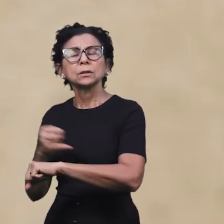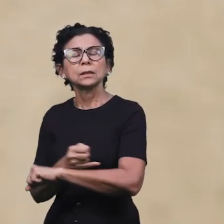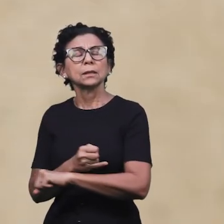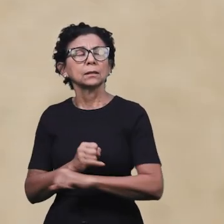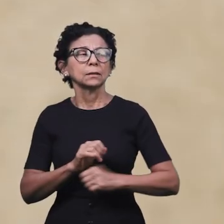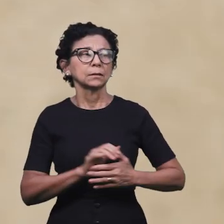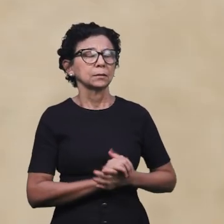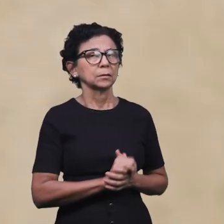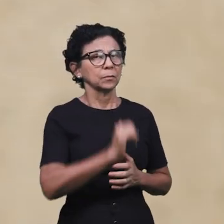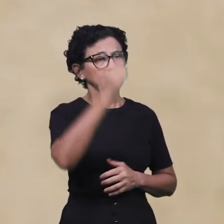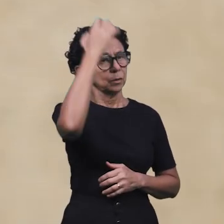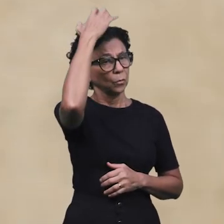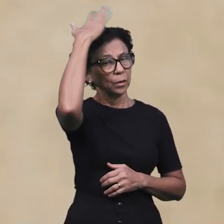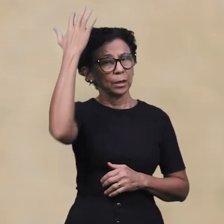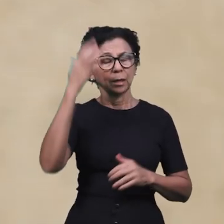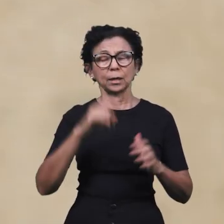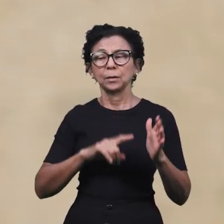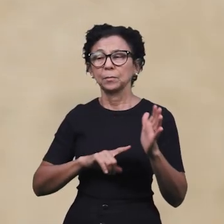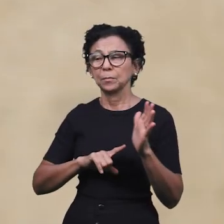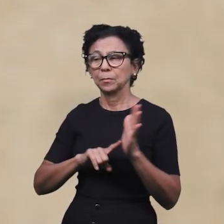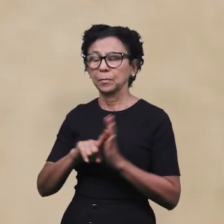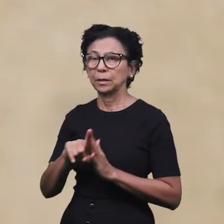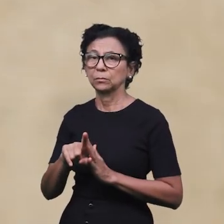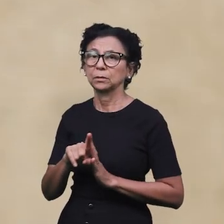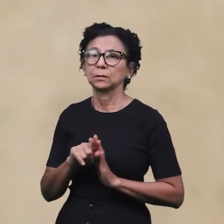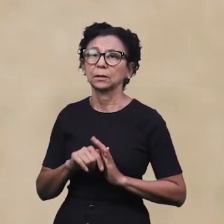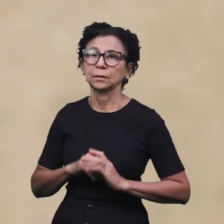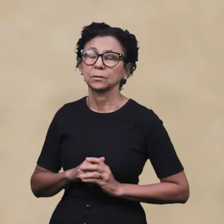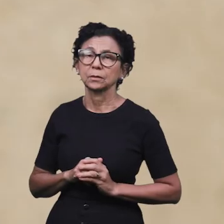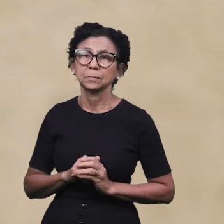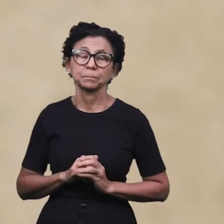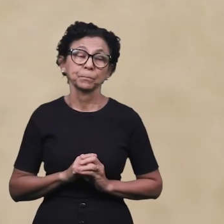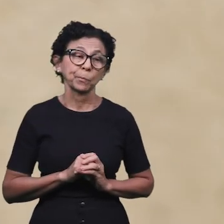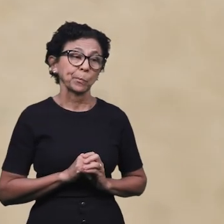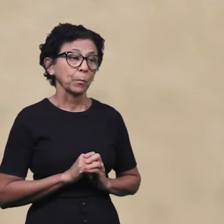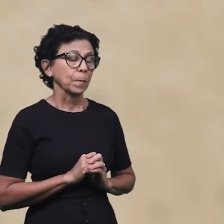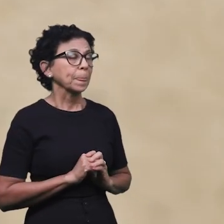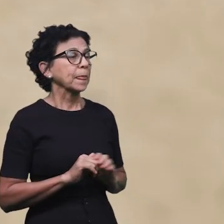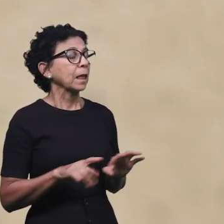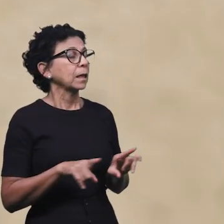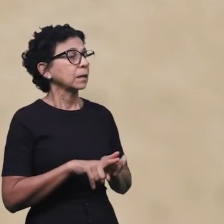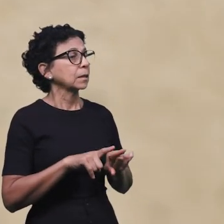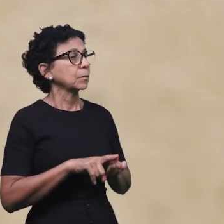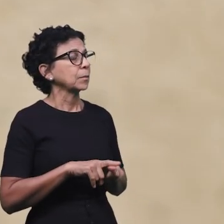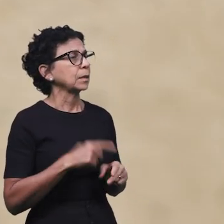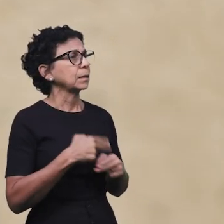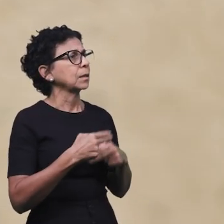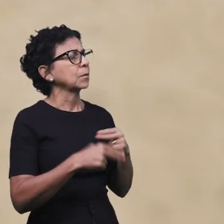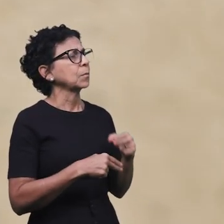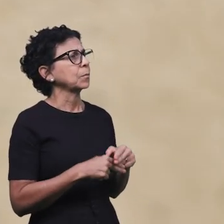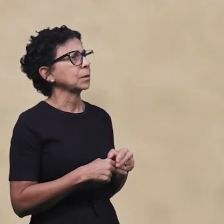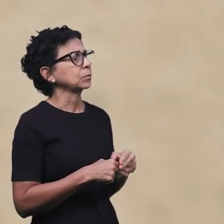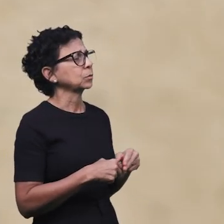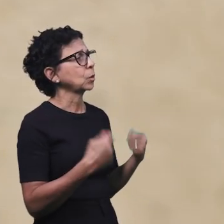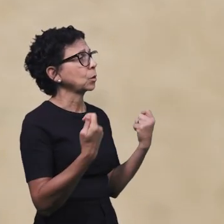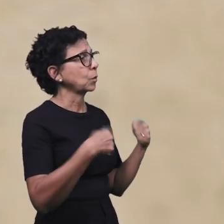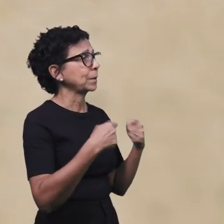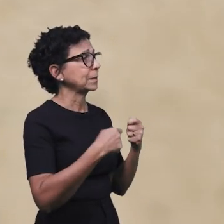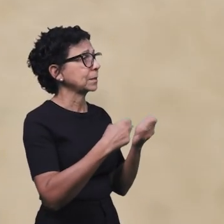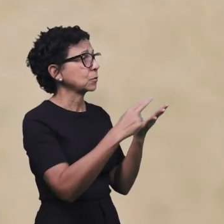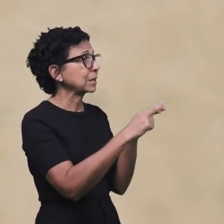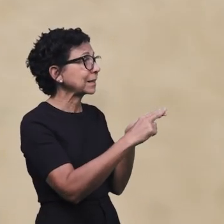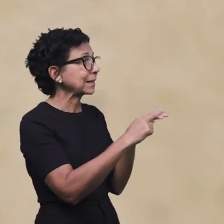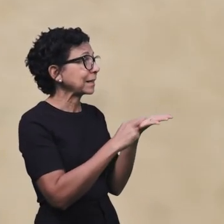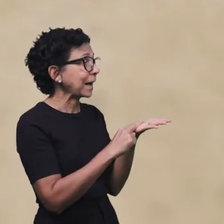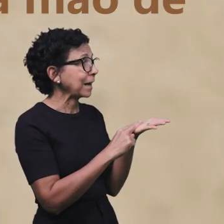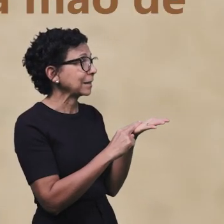rei: Se ao rei parece bem, deixe-me cartas para os governadores da além do rio, para que me deem passagem até que